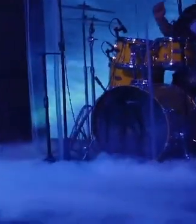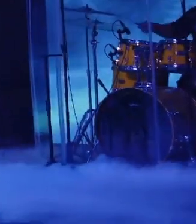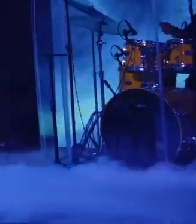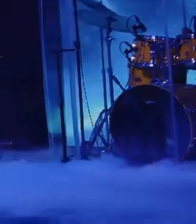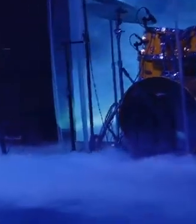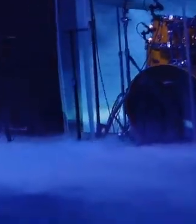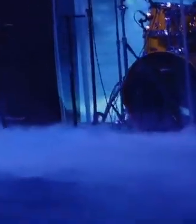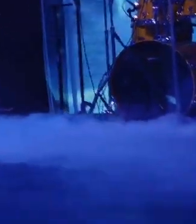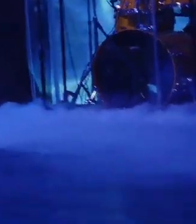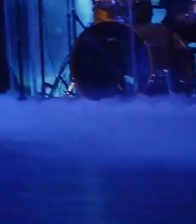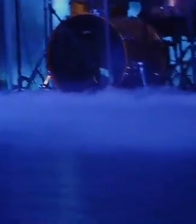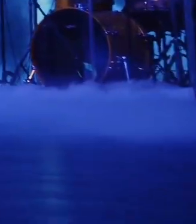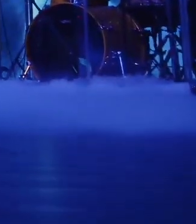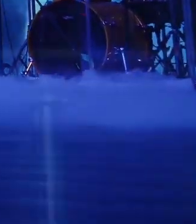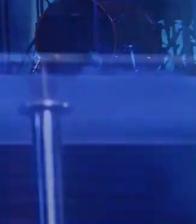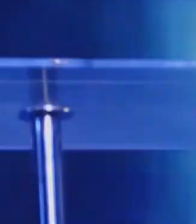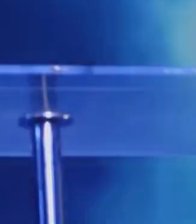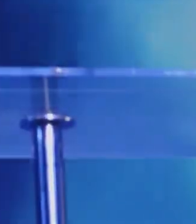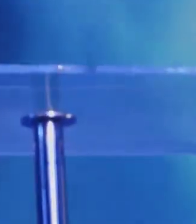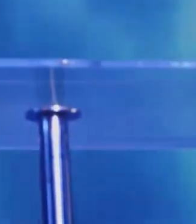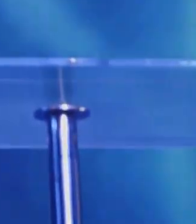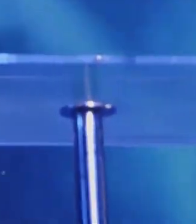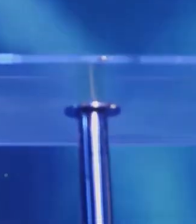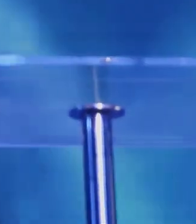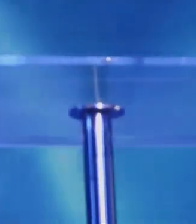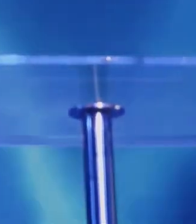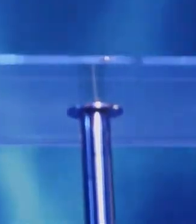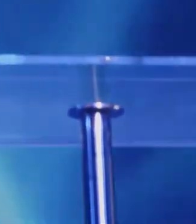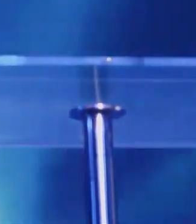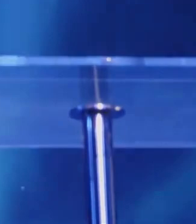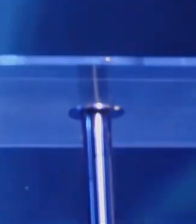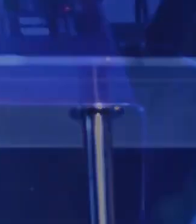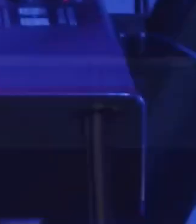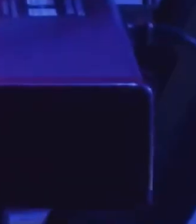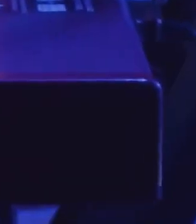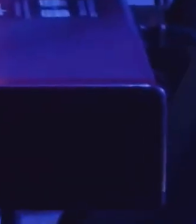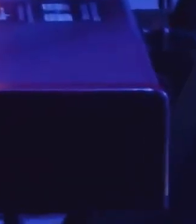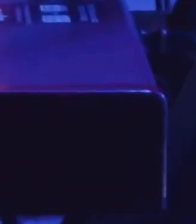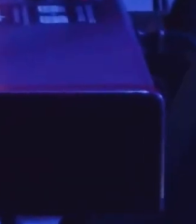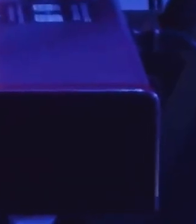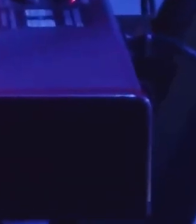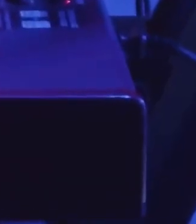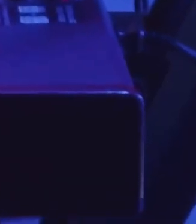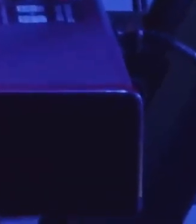é sua graça me resgatou me